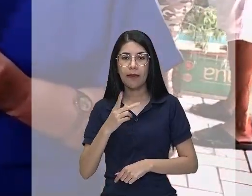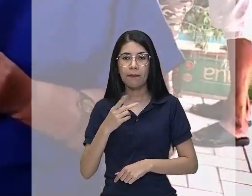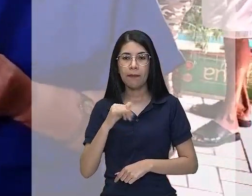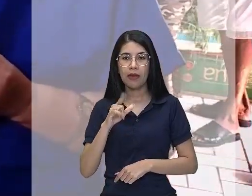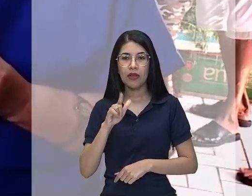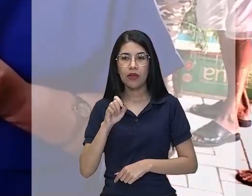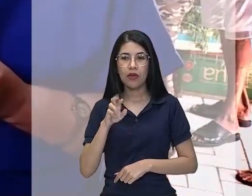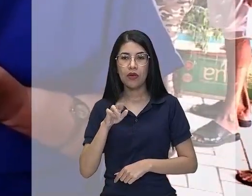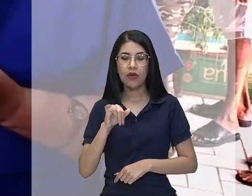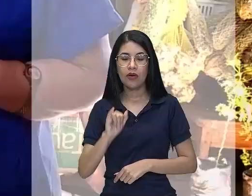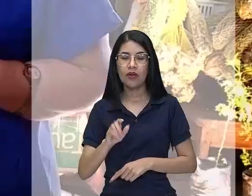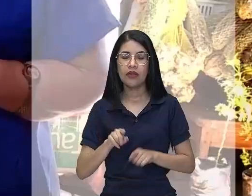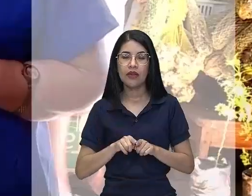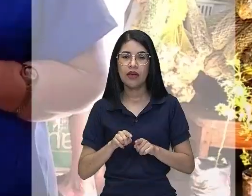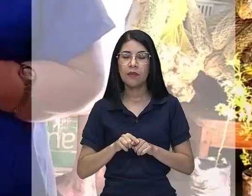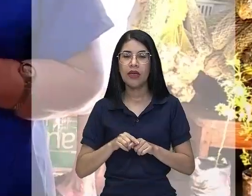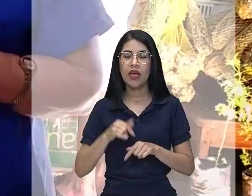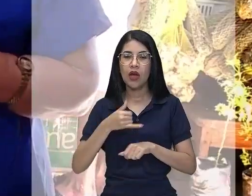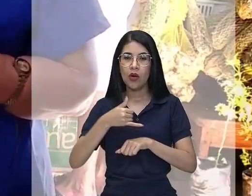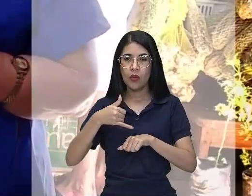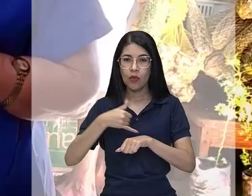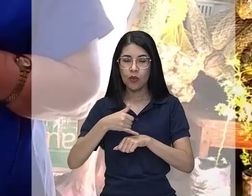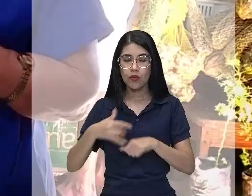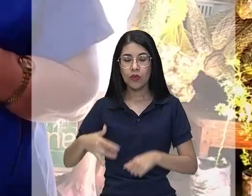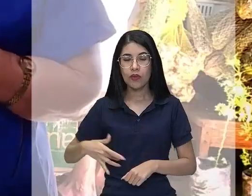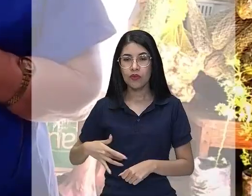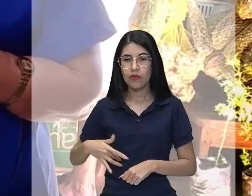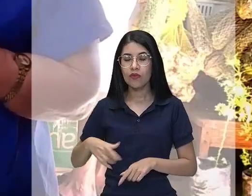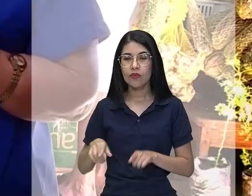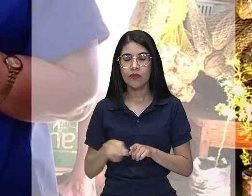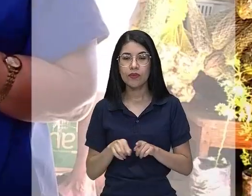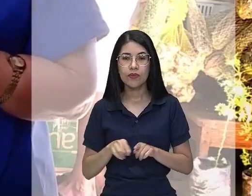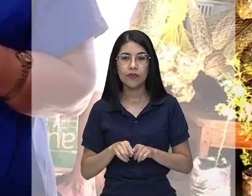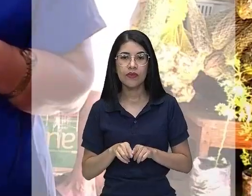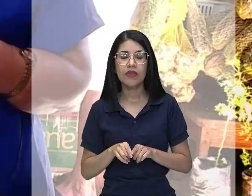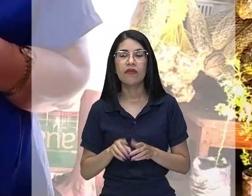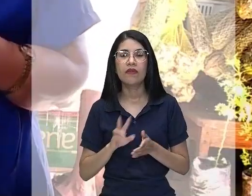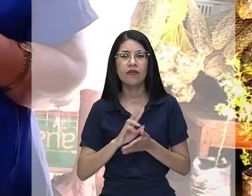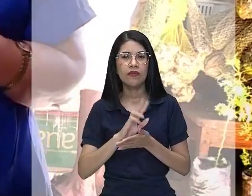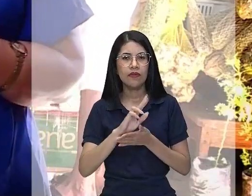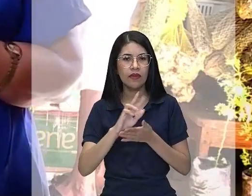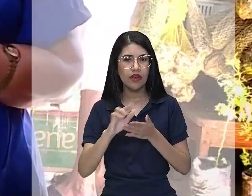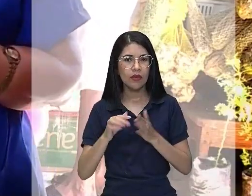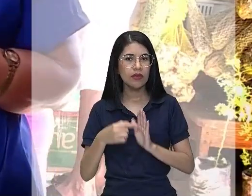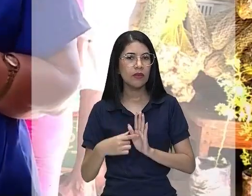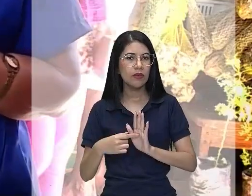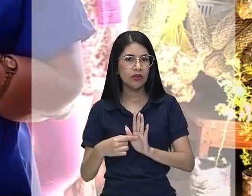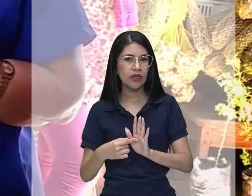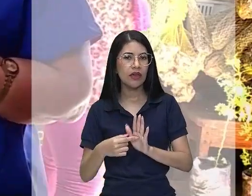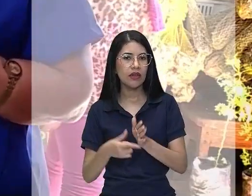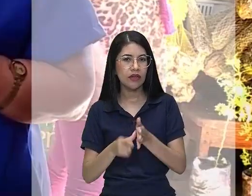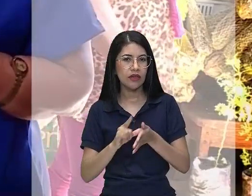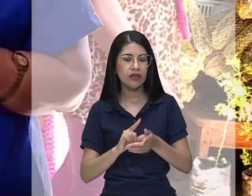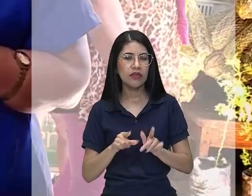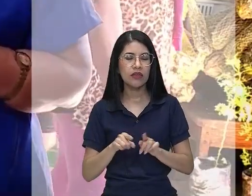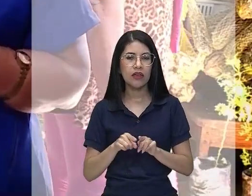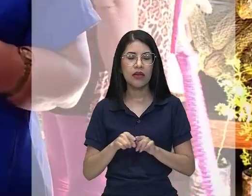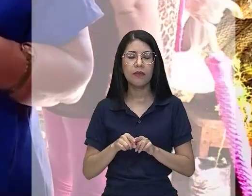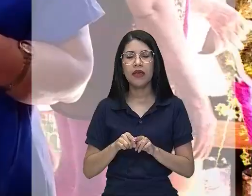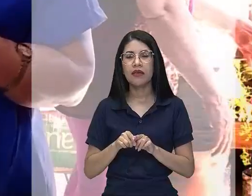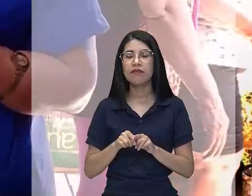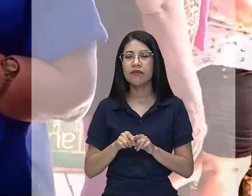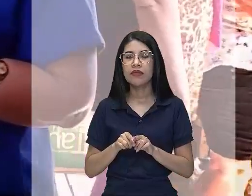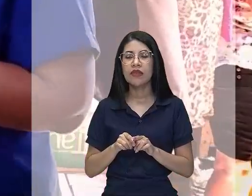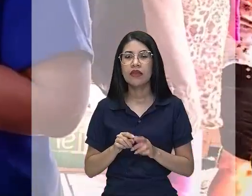com gordura no fígado. E fora essas ervas que eu acabei de mostrar para vocês, que é o mastruz, o